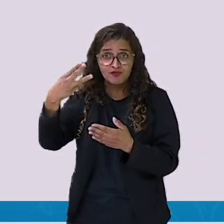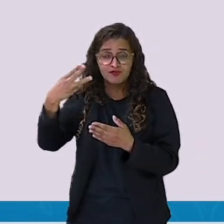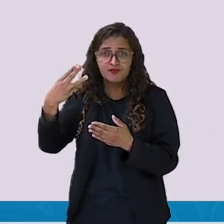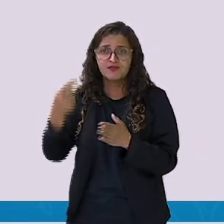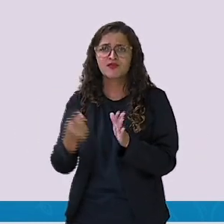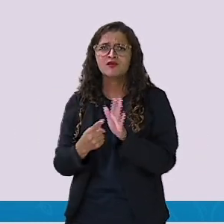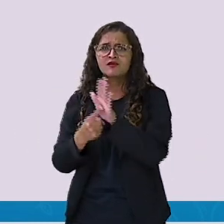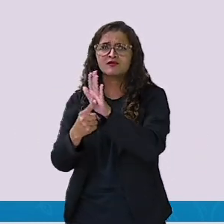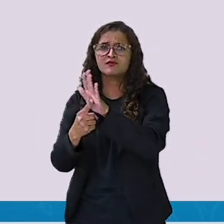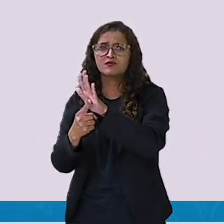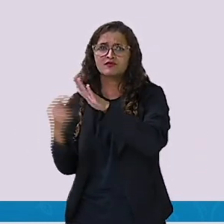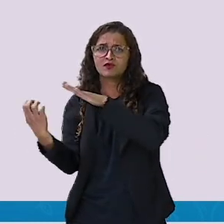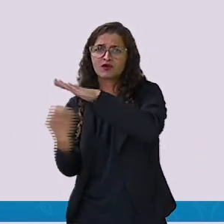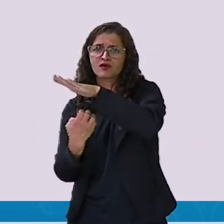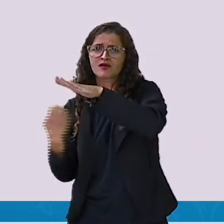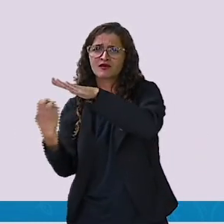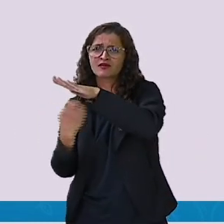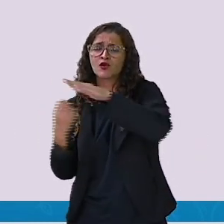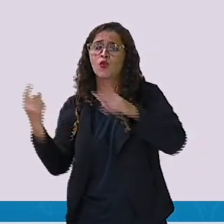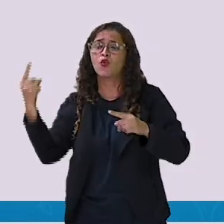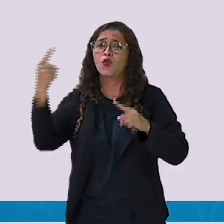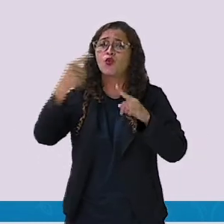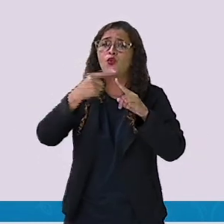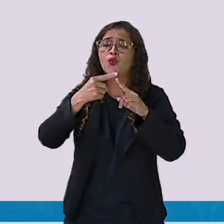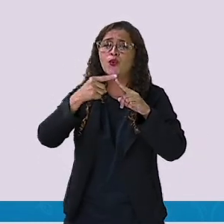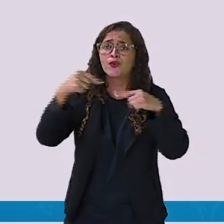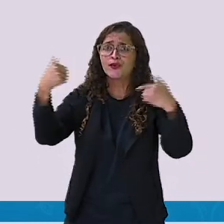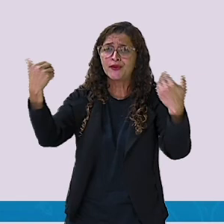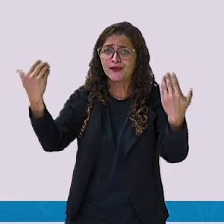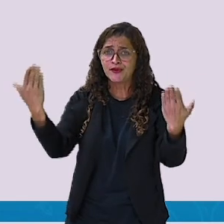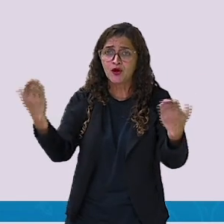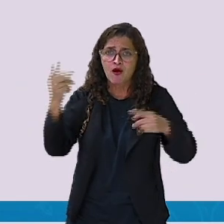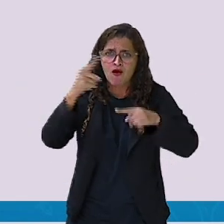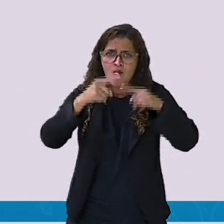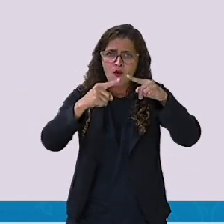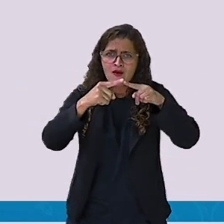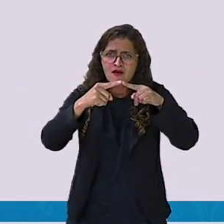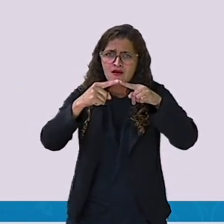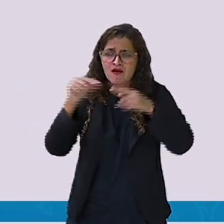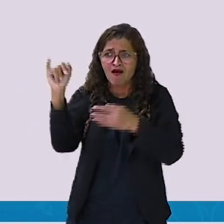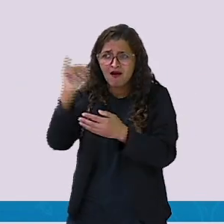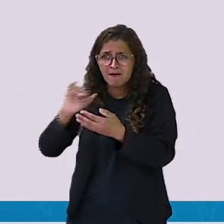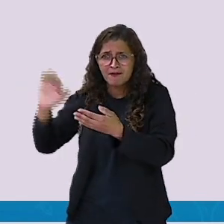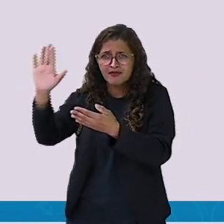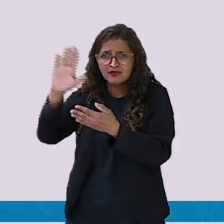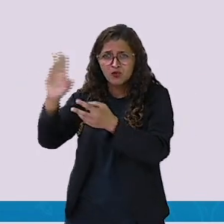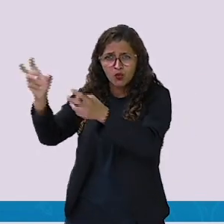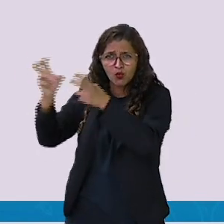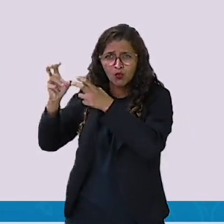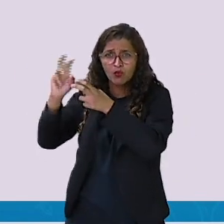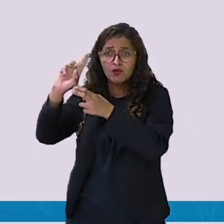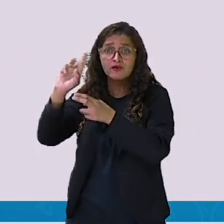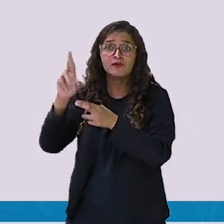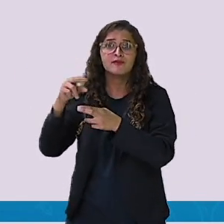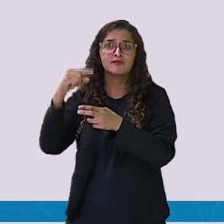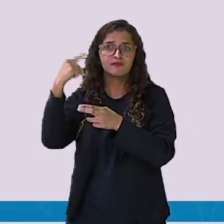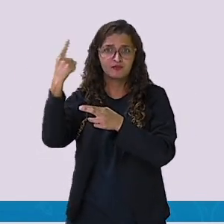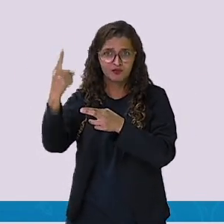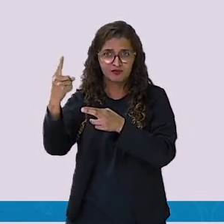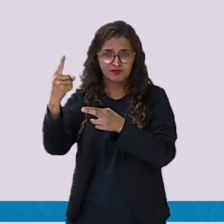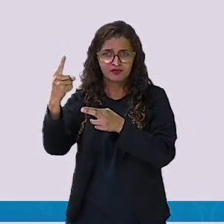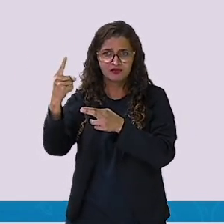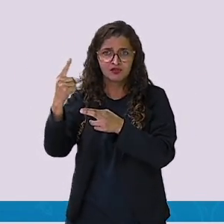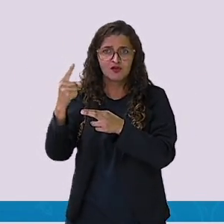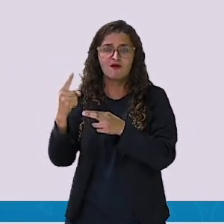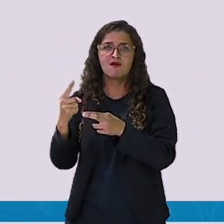estão fabricados os produtos apresentados nas fotografias, justifique sua resposta. Então, nós temos aqui a